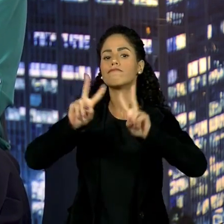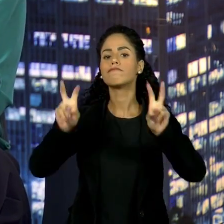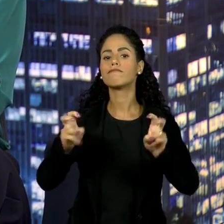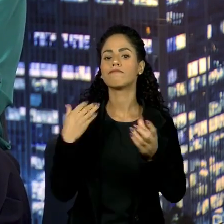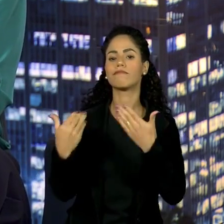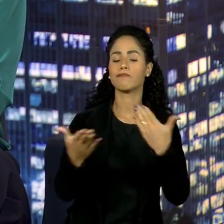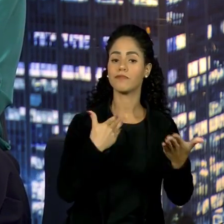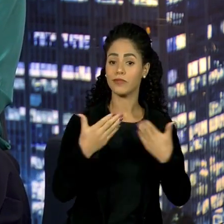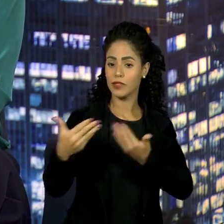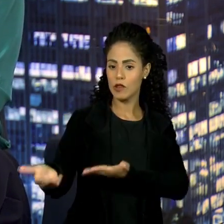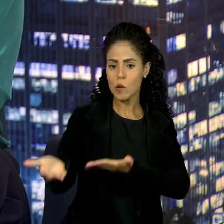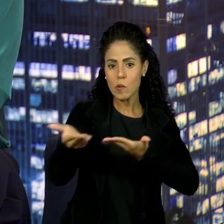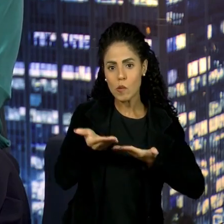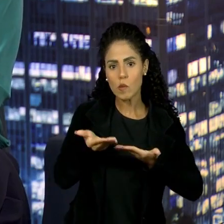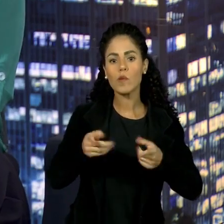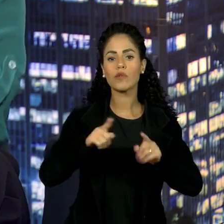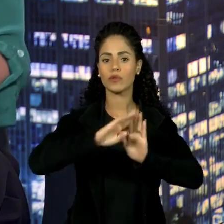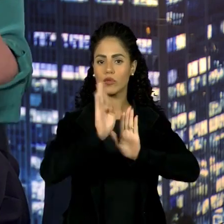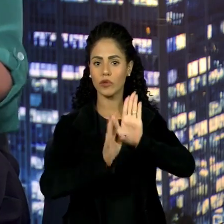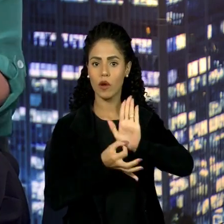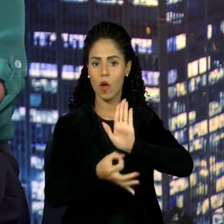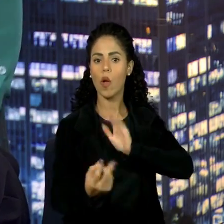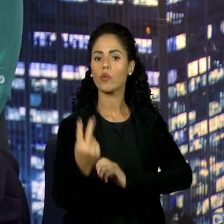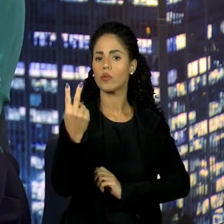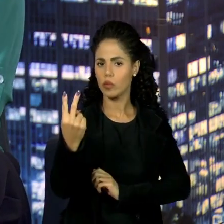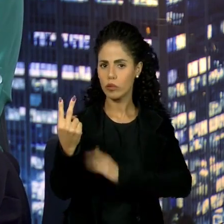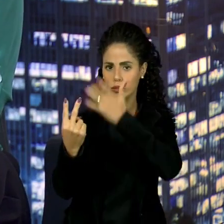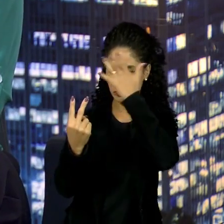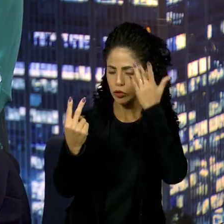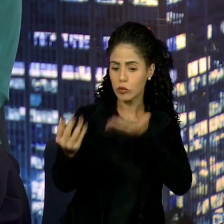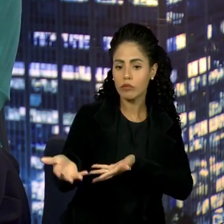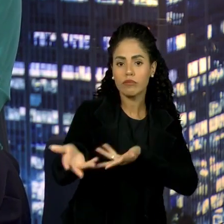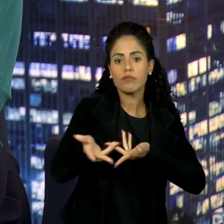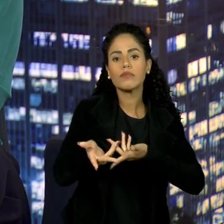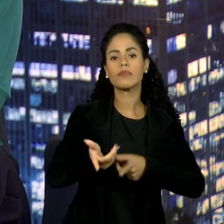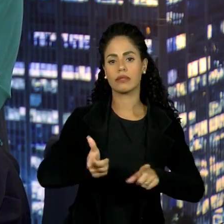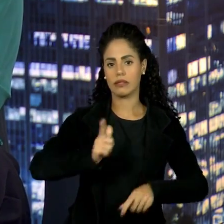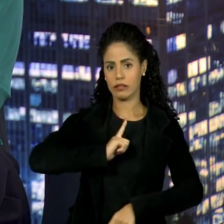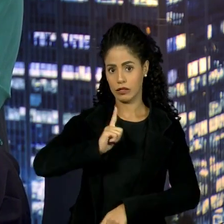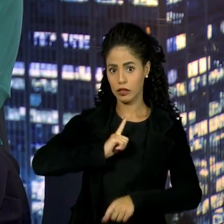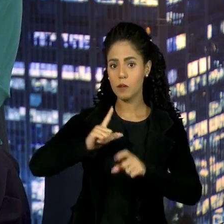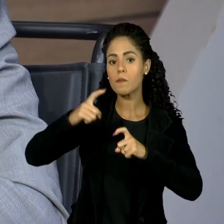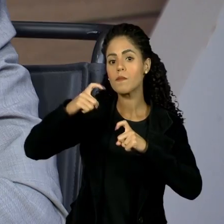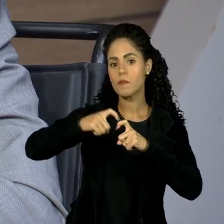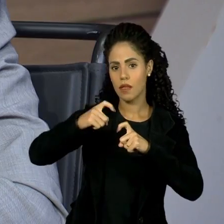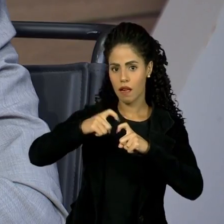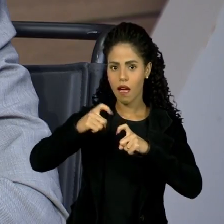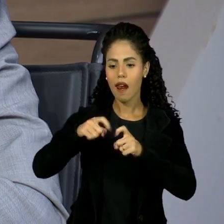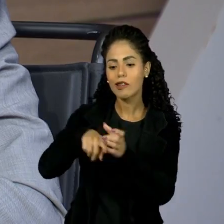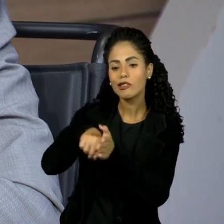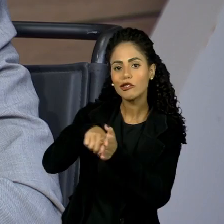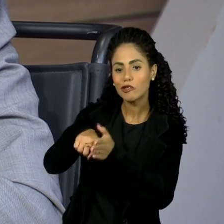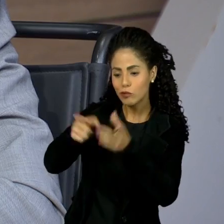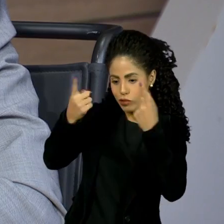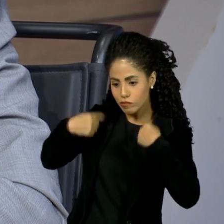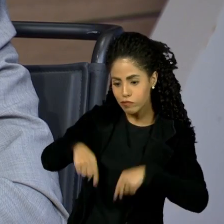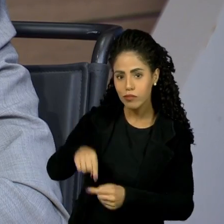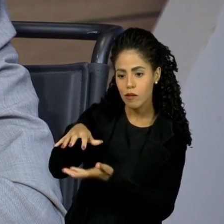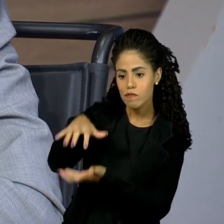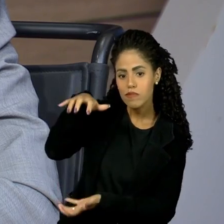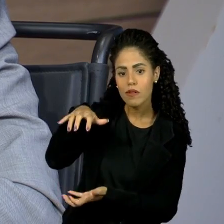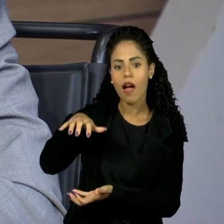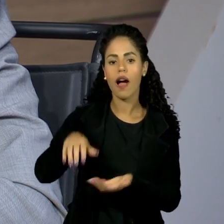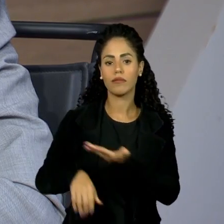assunto, estamos recebendo aqui no Opinião dois personagens que aparecem nesse filme. O médico gerontólogo Alexandre